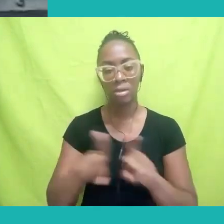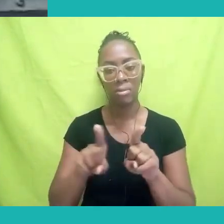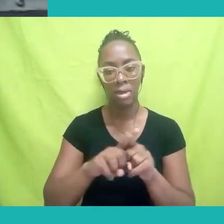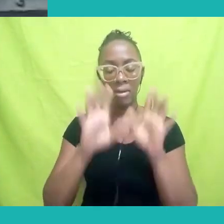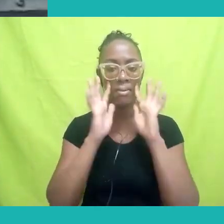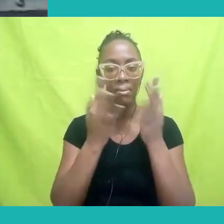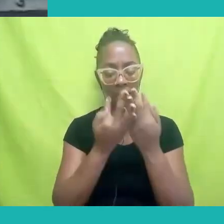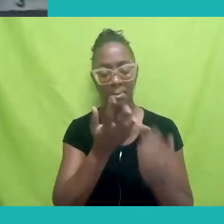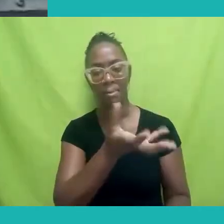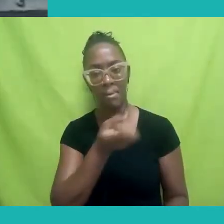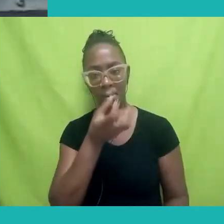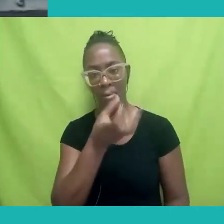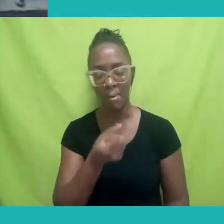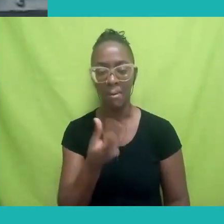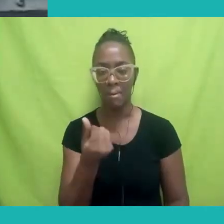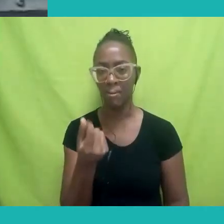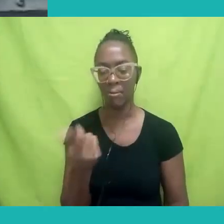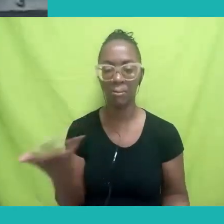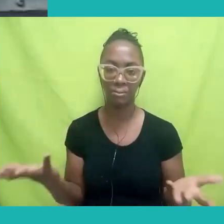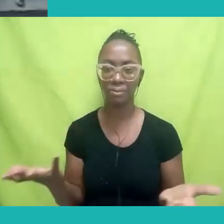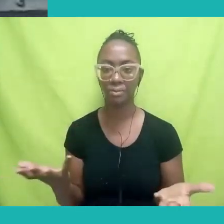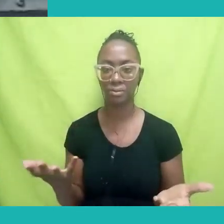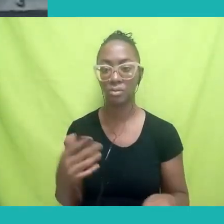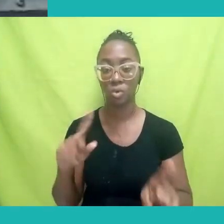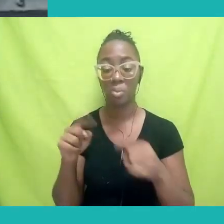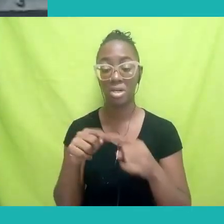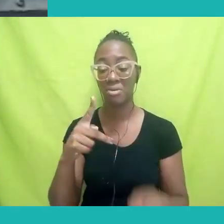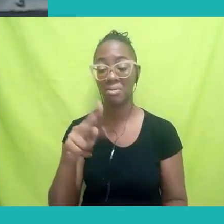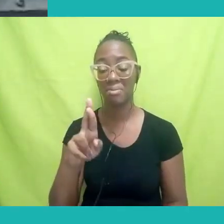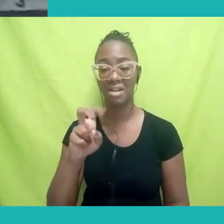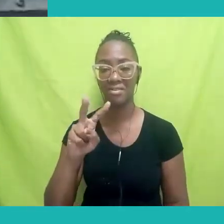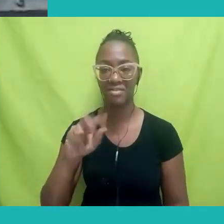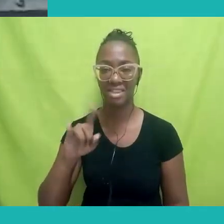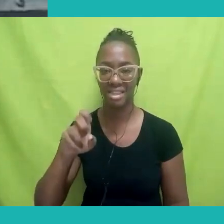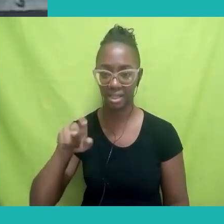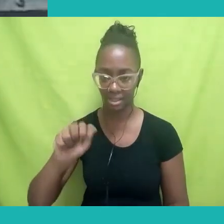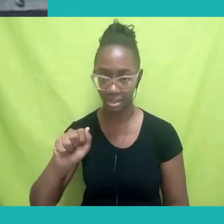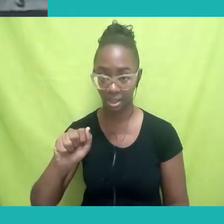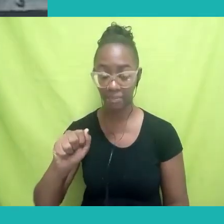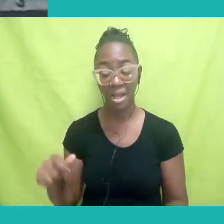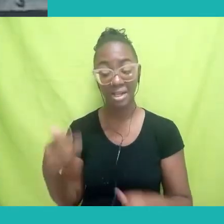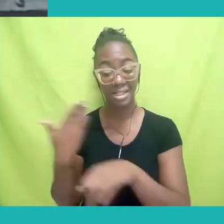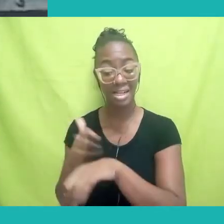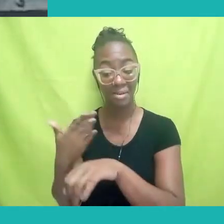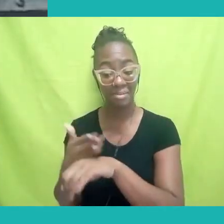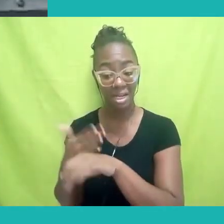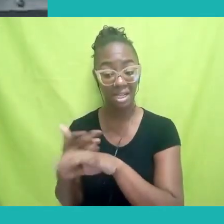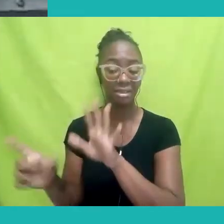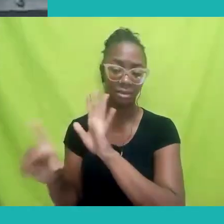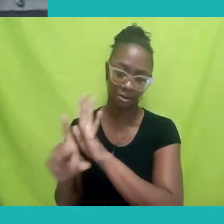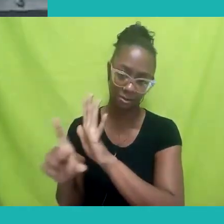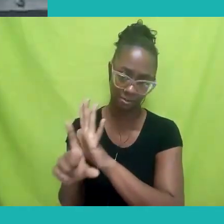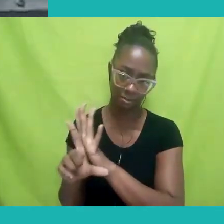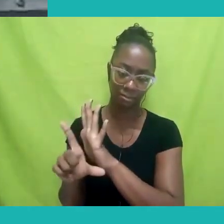ao conceito constitucional de previdência, na prática e legalmente não é possível dividir o